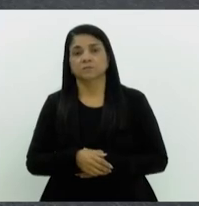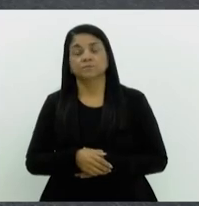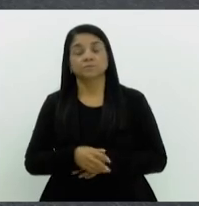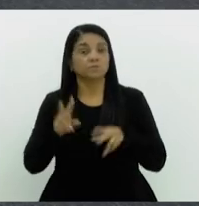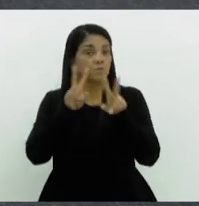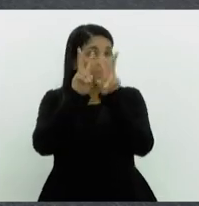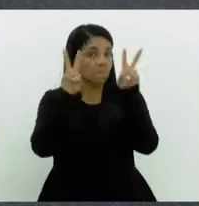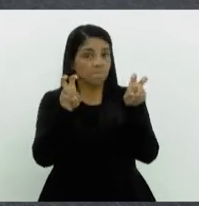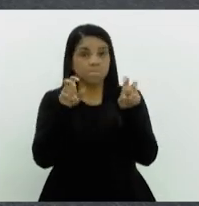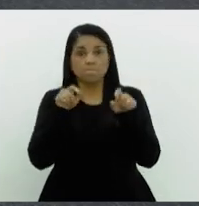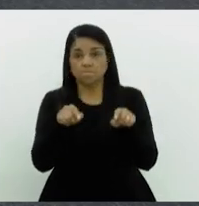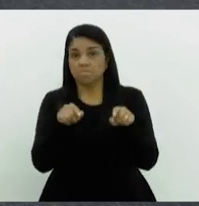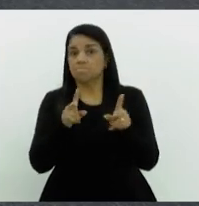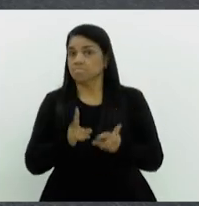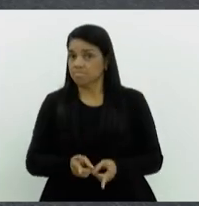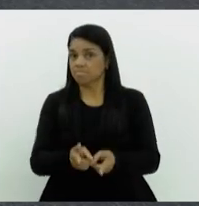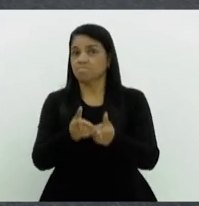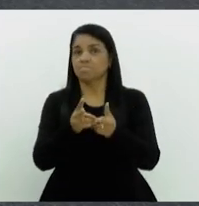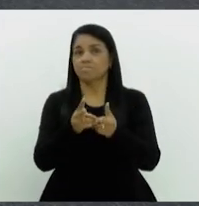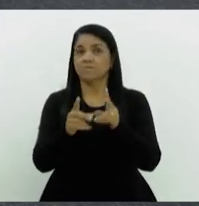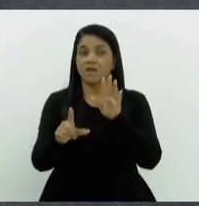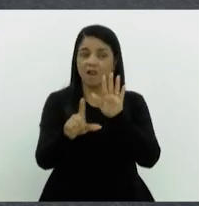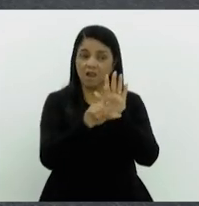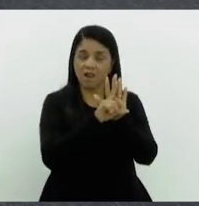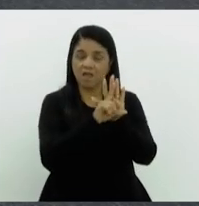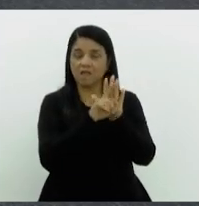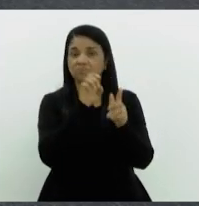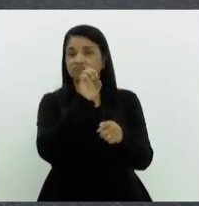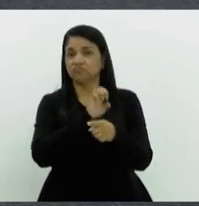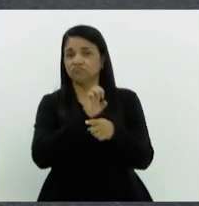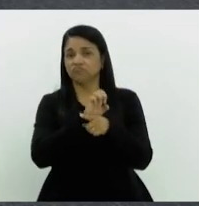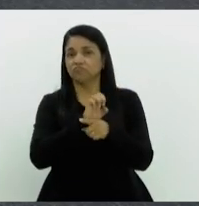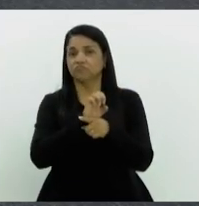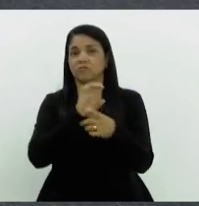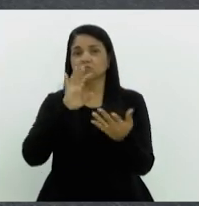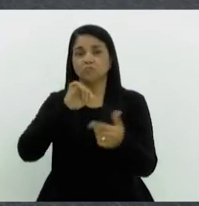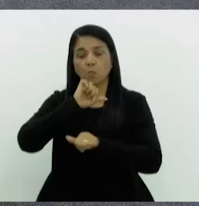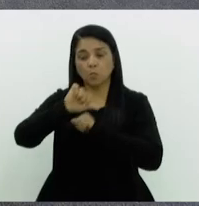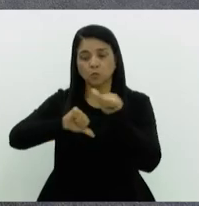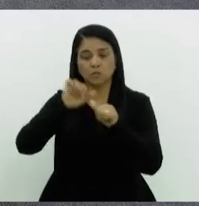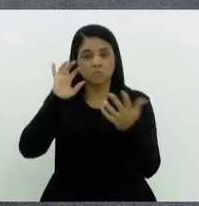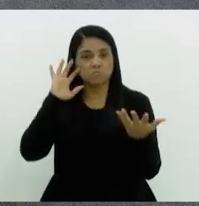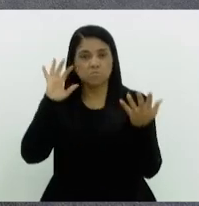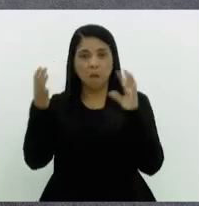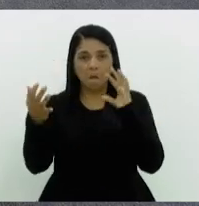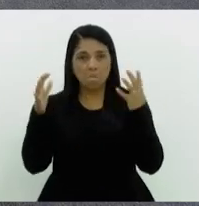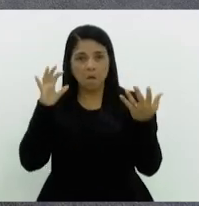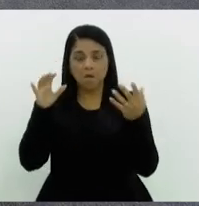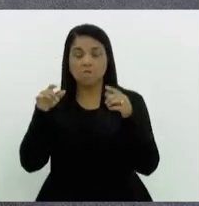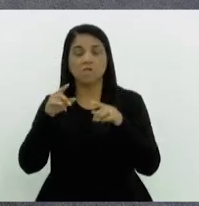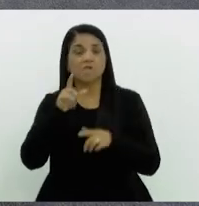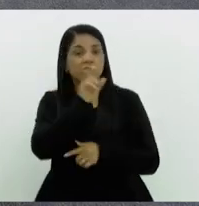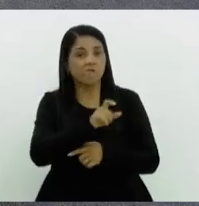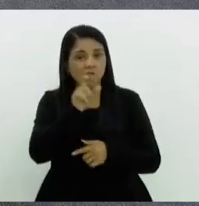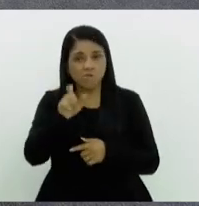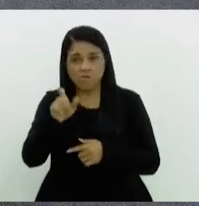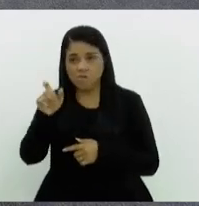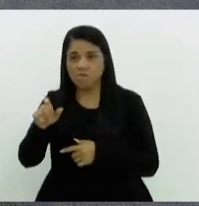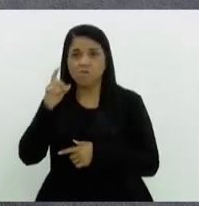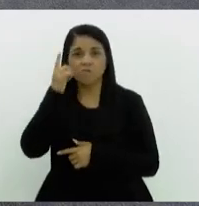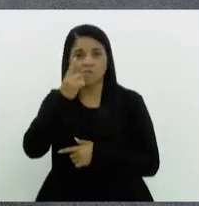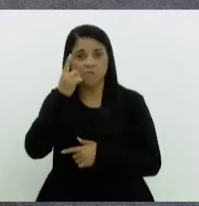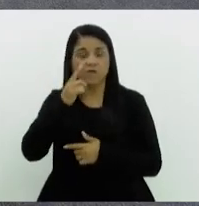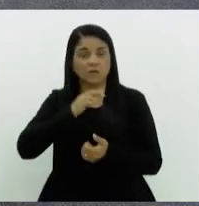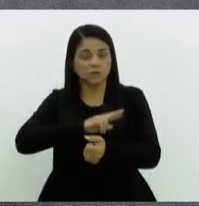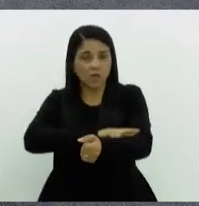sobre a Lei Estadual das Mudanças Climáticas. Vários deputados falam aqui do racismo